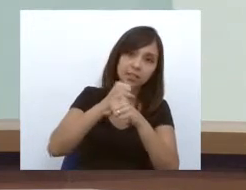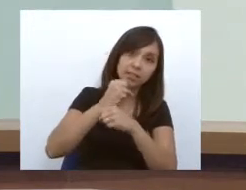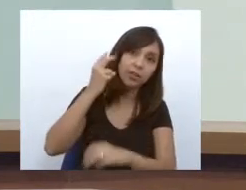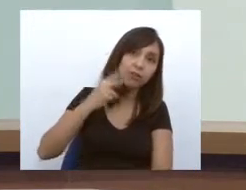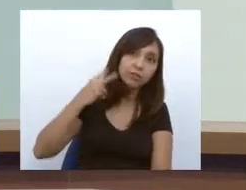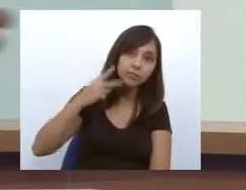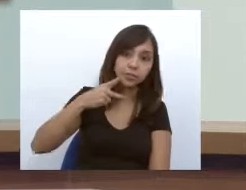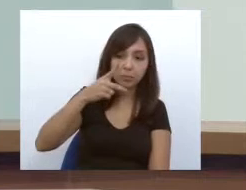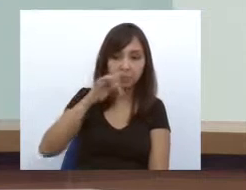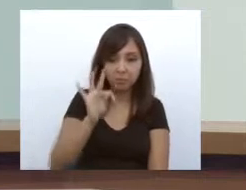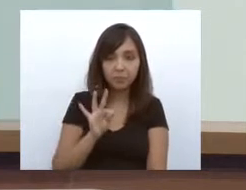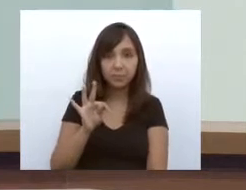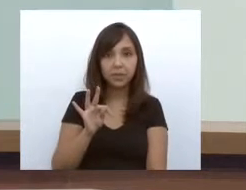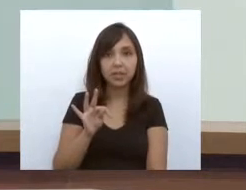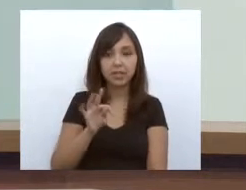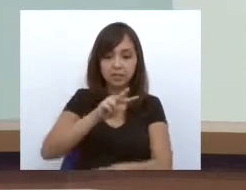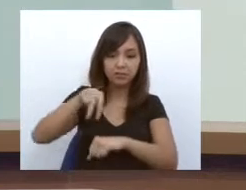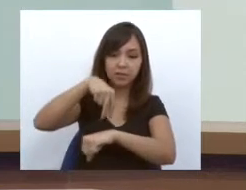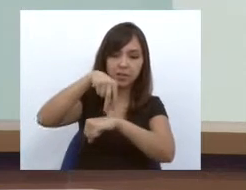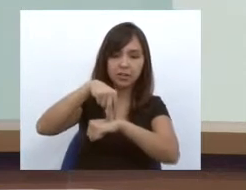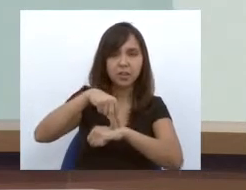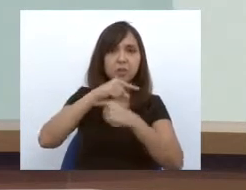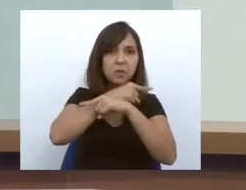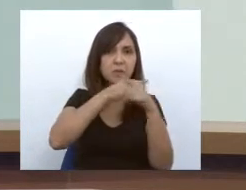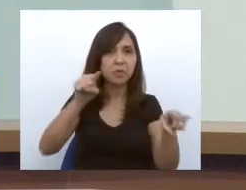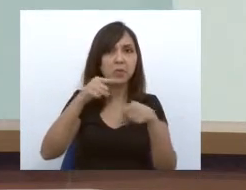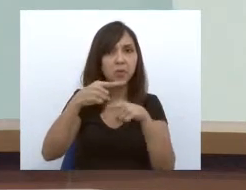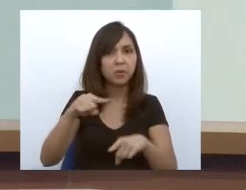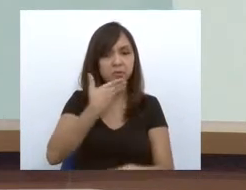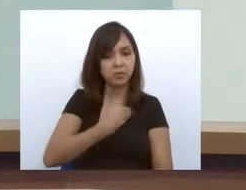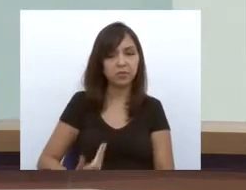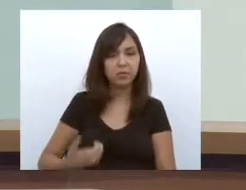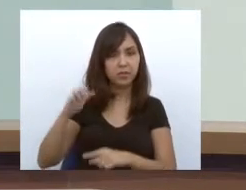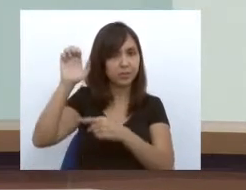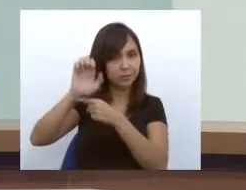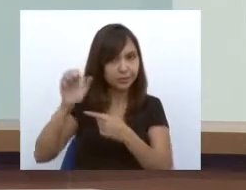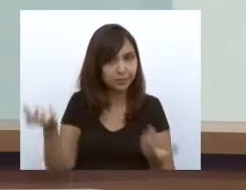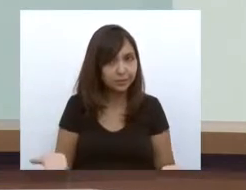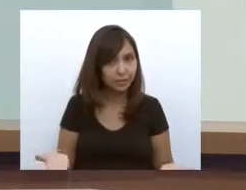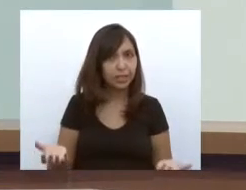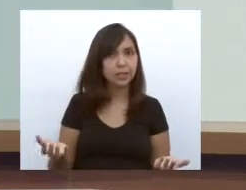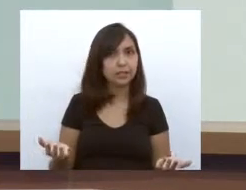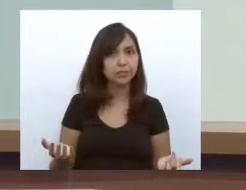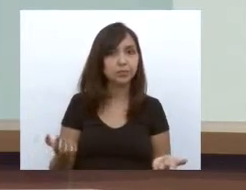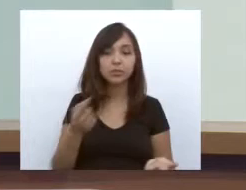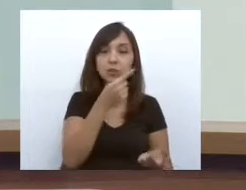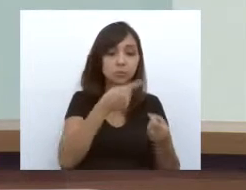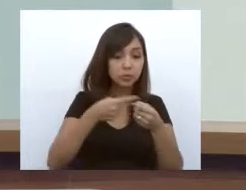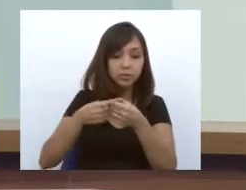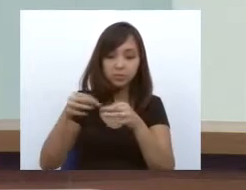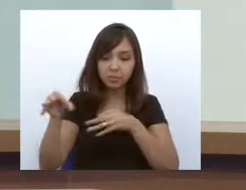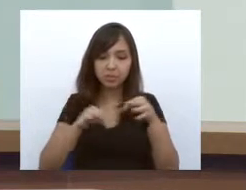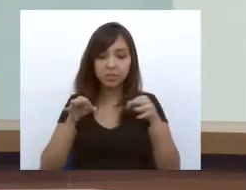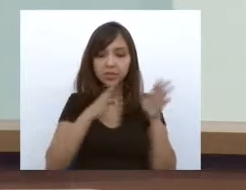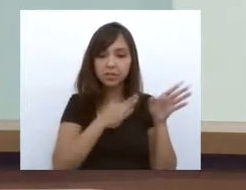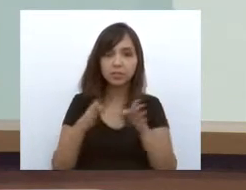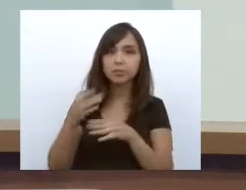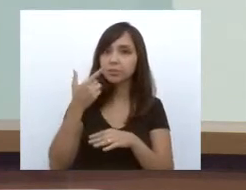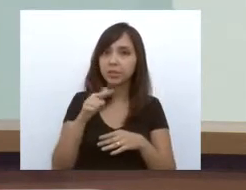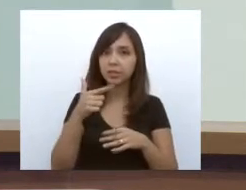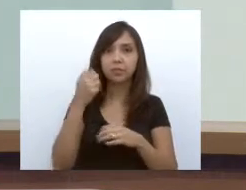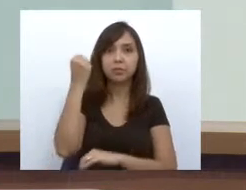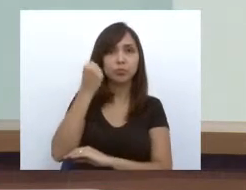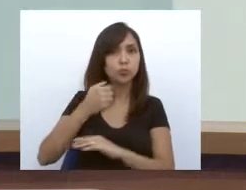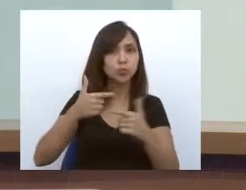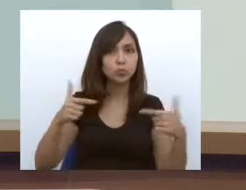PT vem nessa tribuna fazer críticas ao governo de estado. O município, onde não tem planejamento com a estrutura da